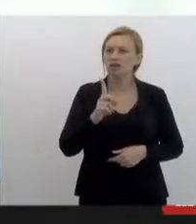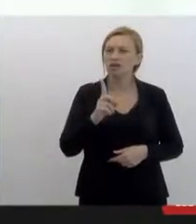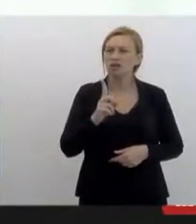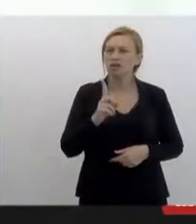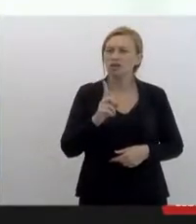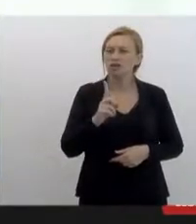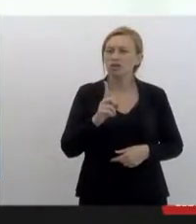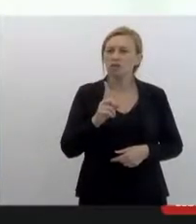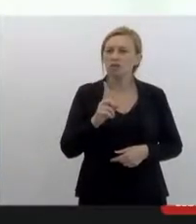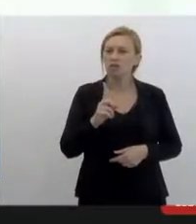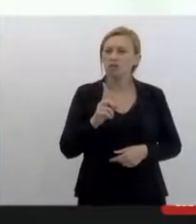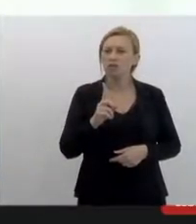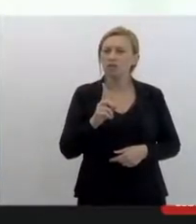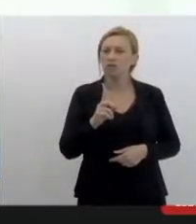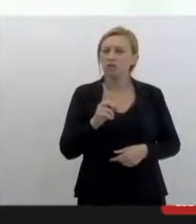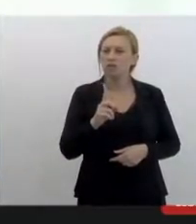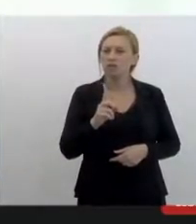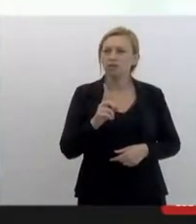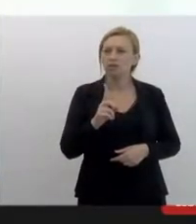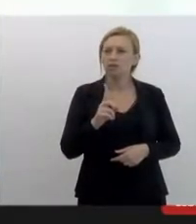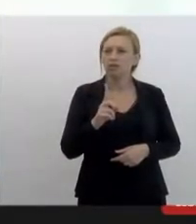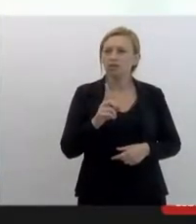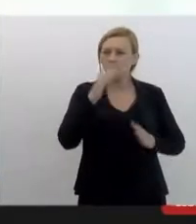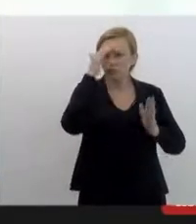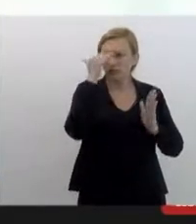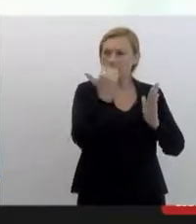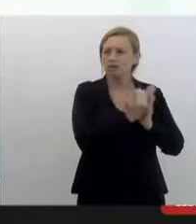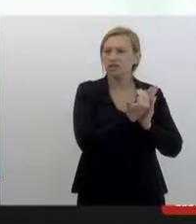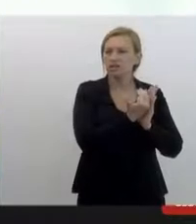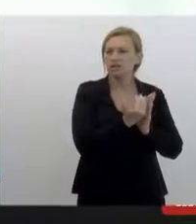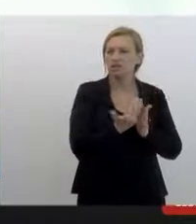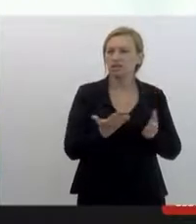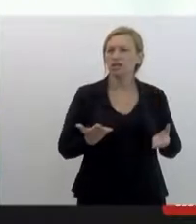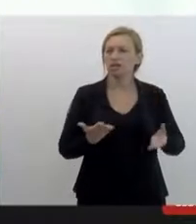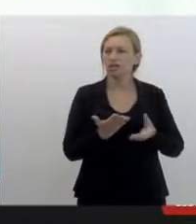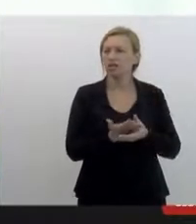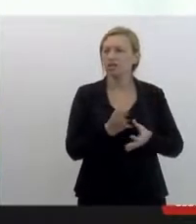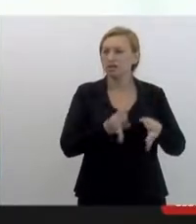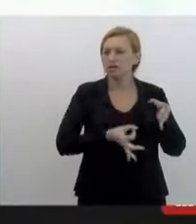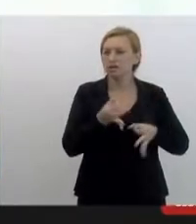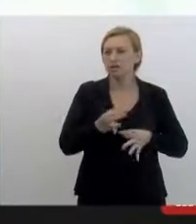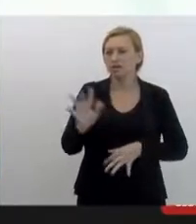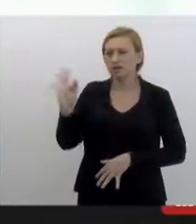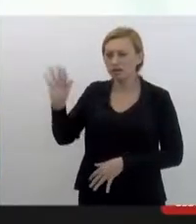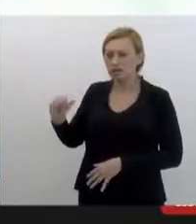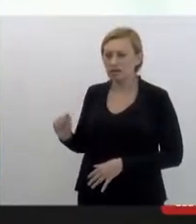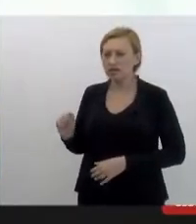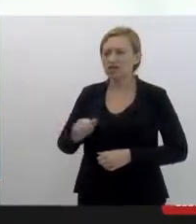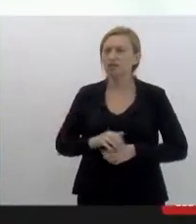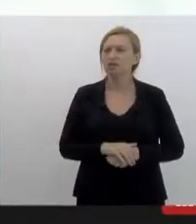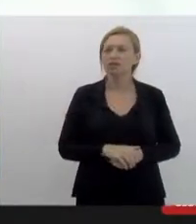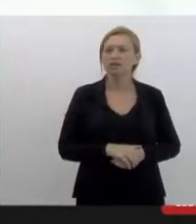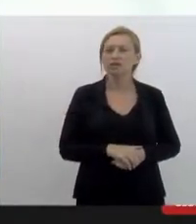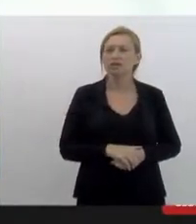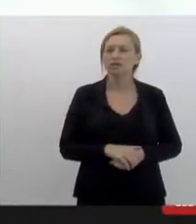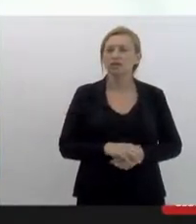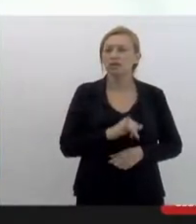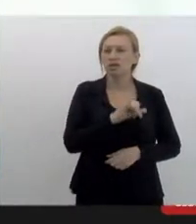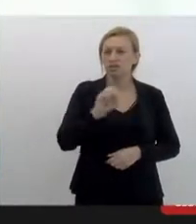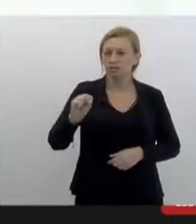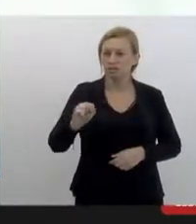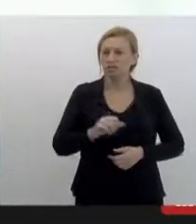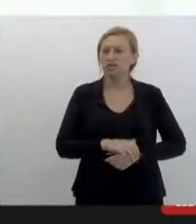né, evidentemente, da Fazenda, sobre questões específicas de ICMS.